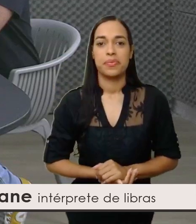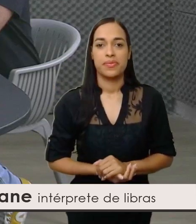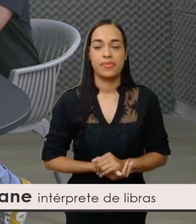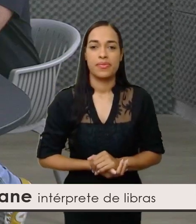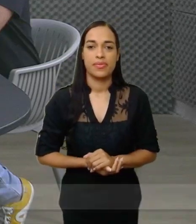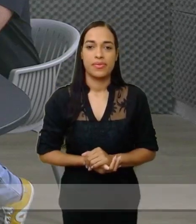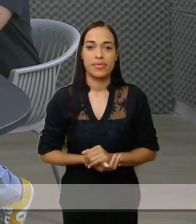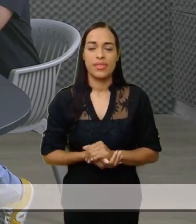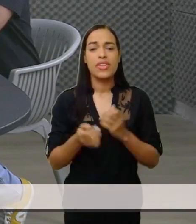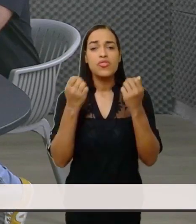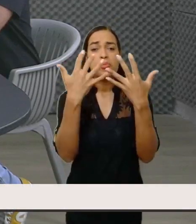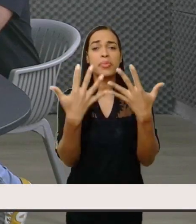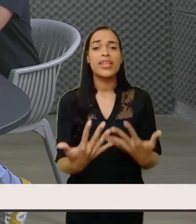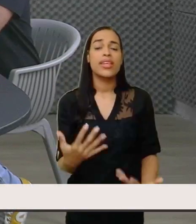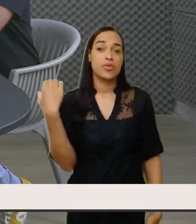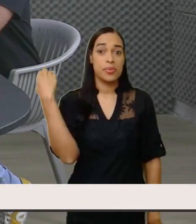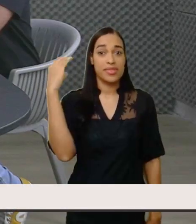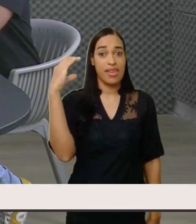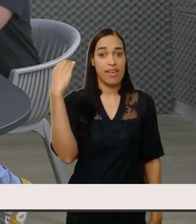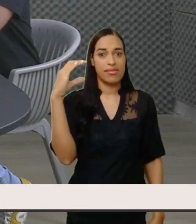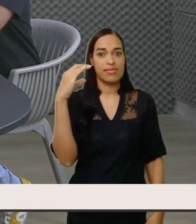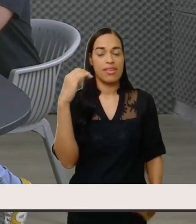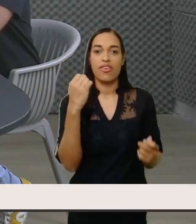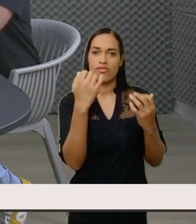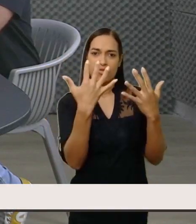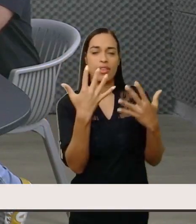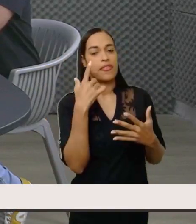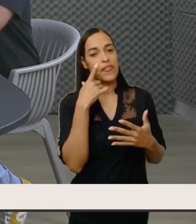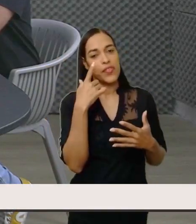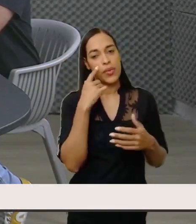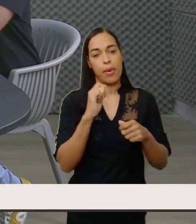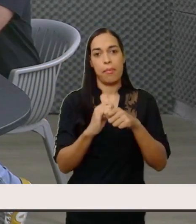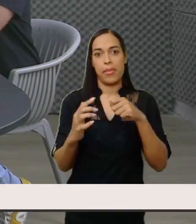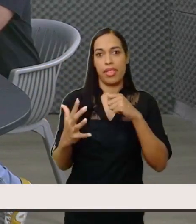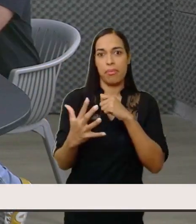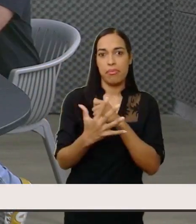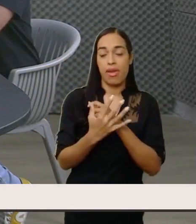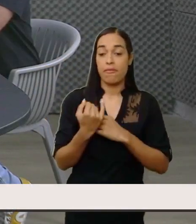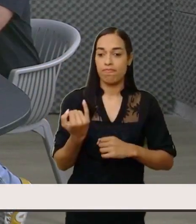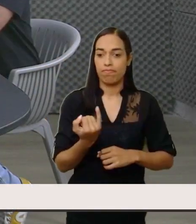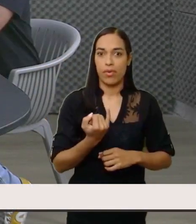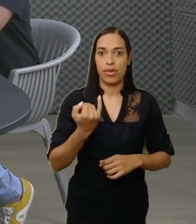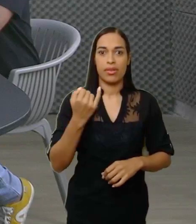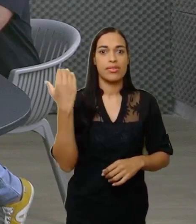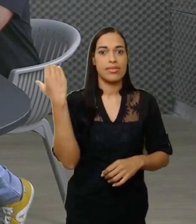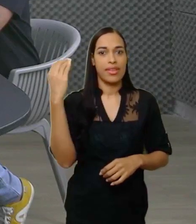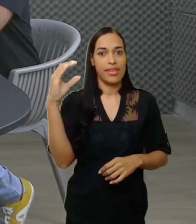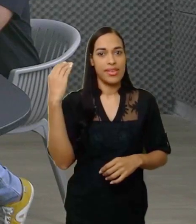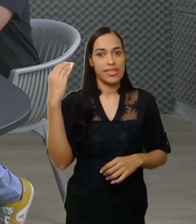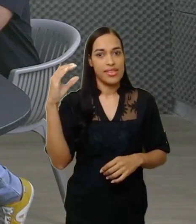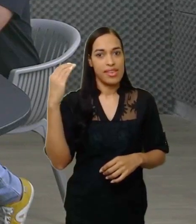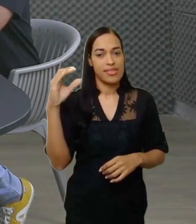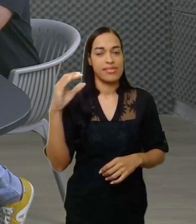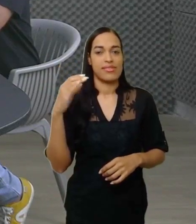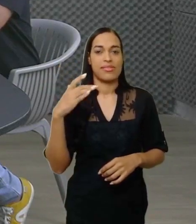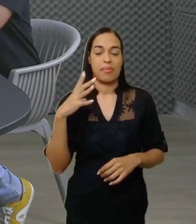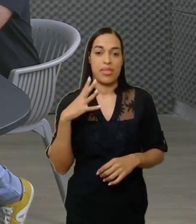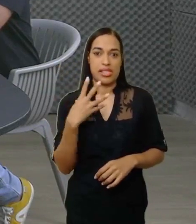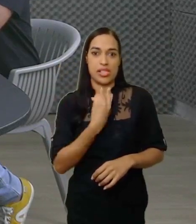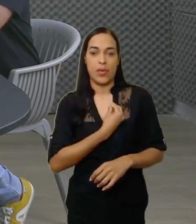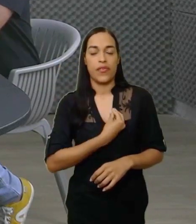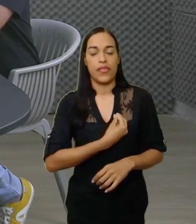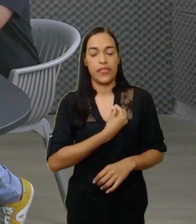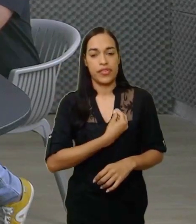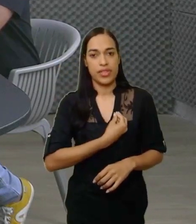falar um pouco sobre ciência, né? A gente vem aí da pandemia, a gente viu a importância da ciência para salvar vidas,